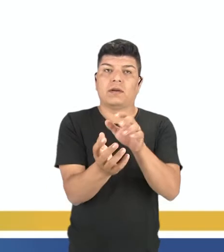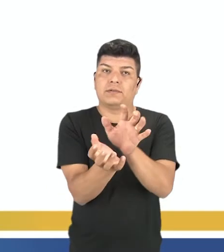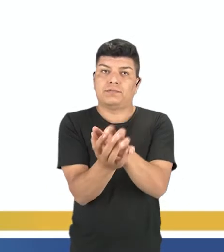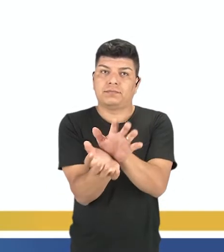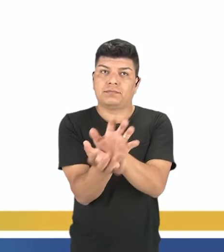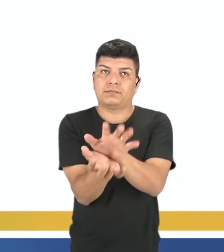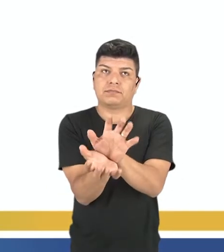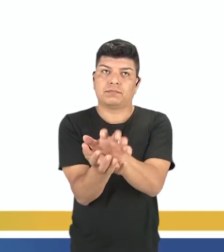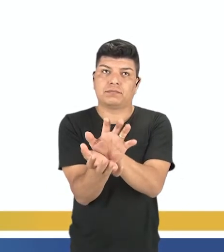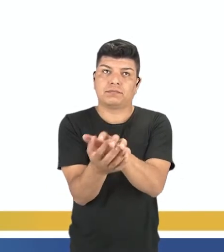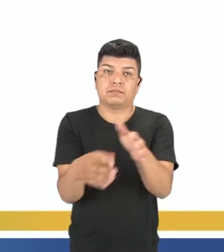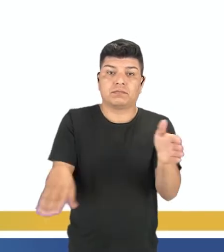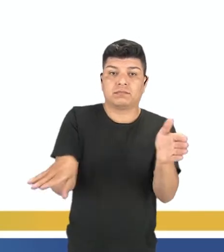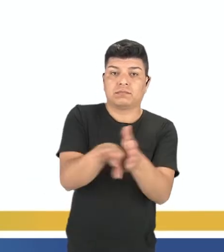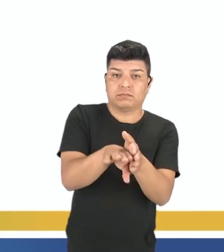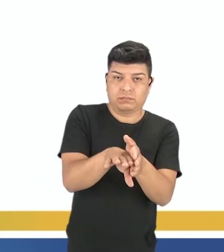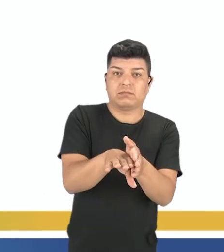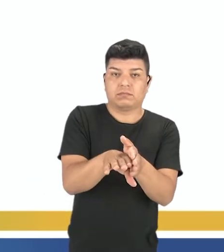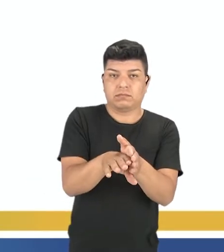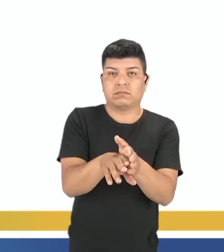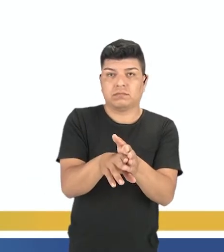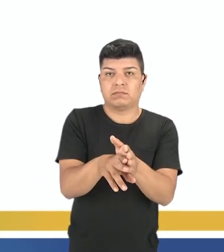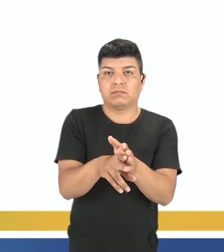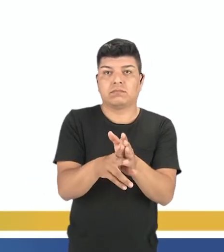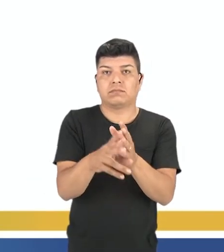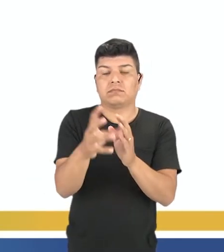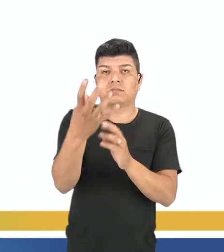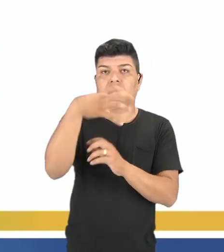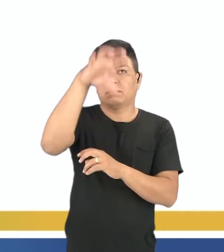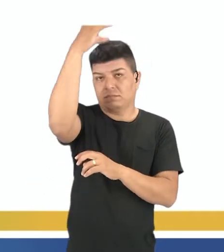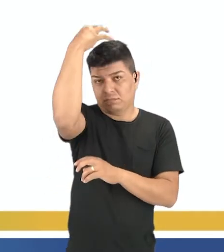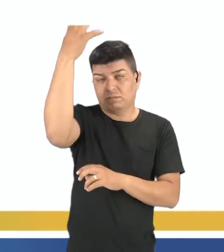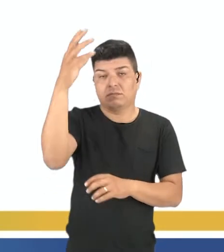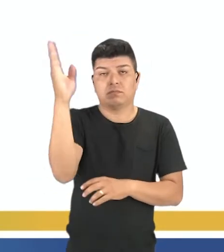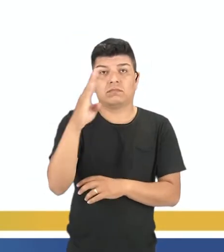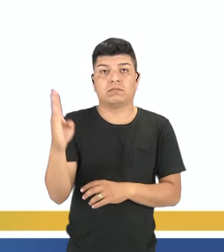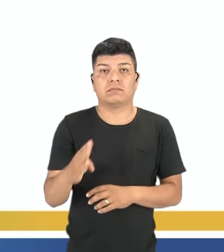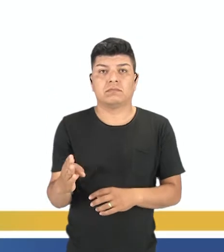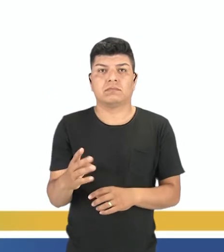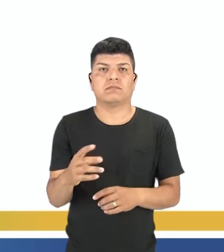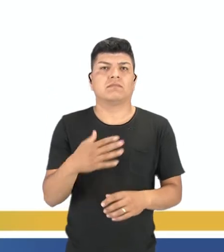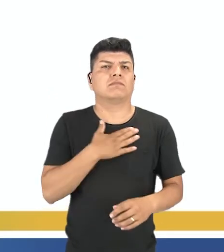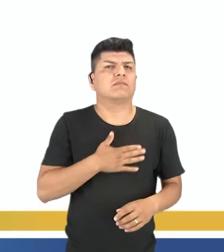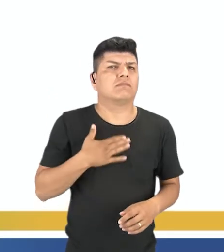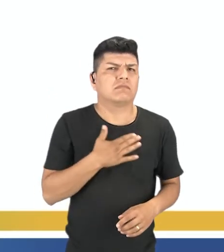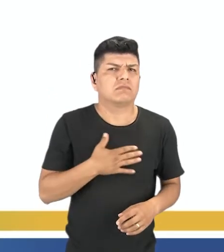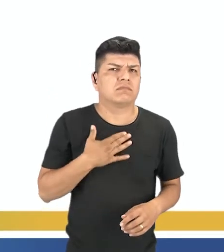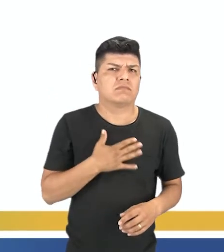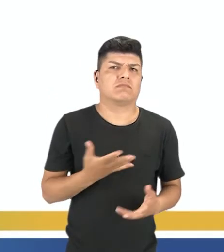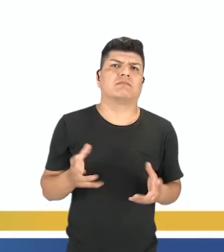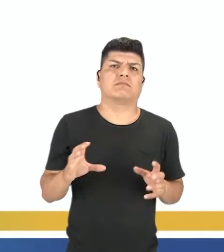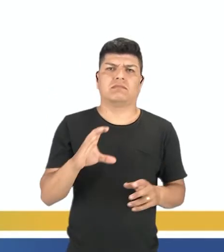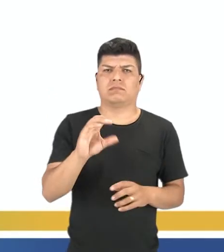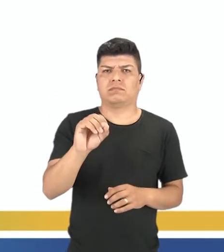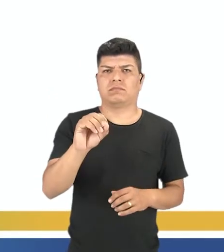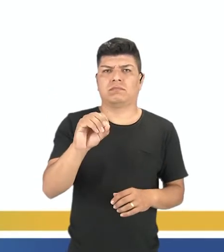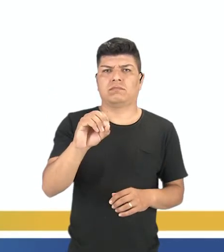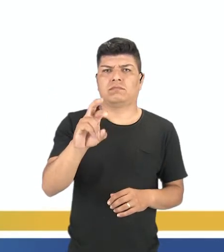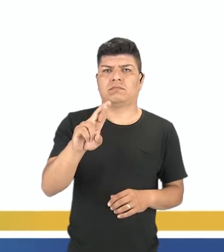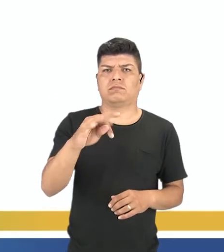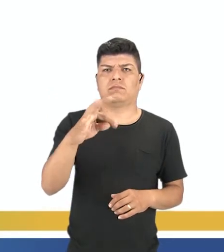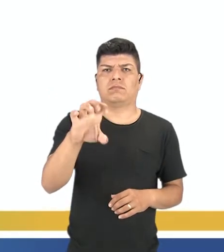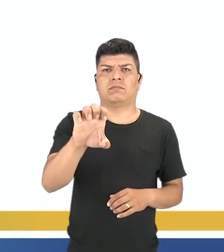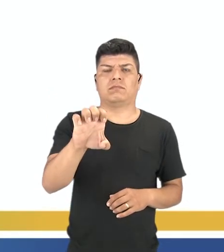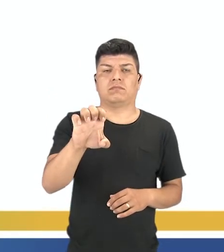a chegada e funcionamento da corte portuguesa no Brasil. Por que insatisfação da corte, pessoal? A corte